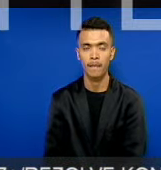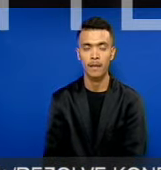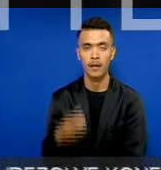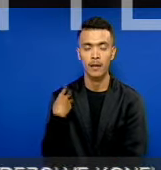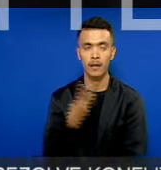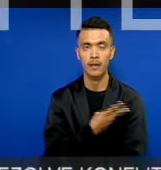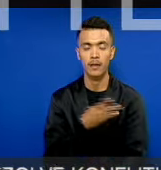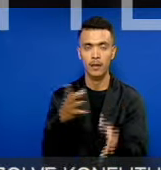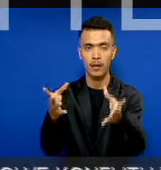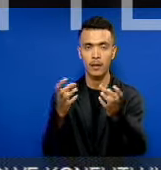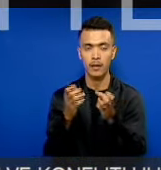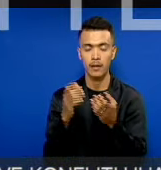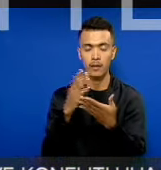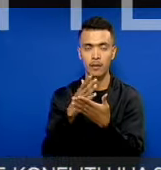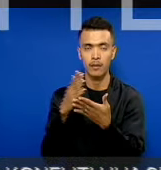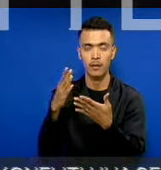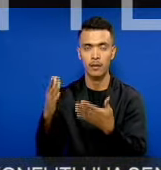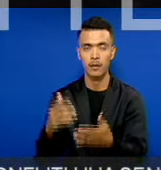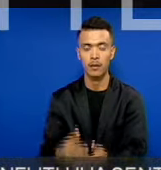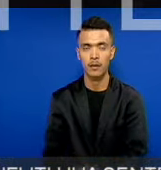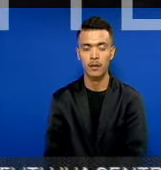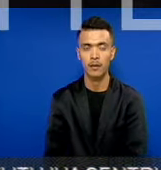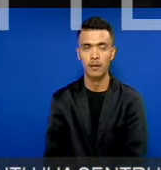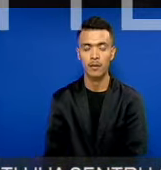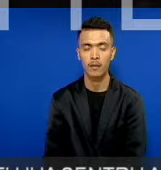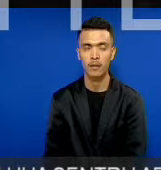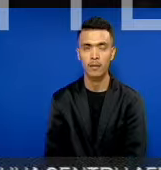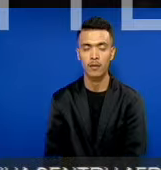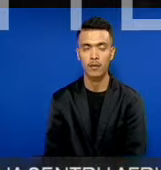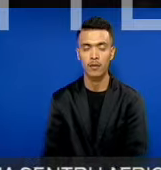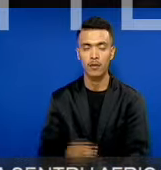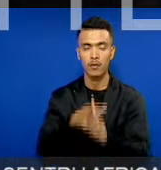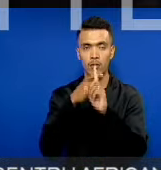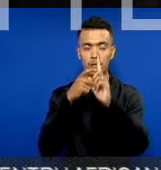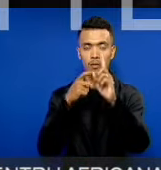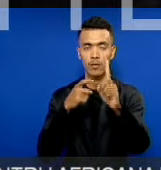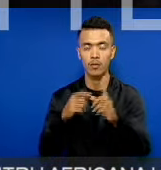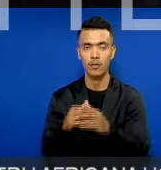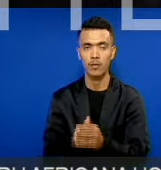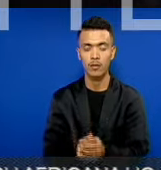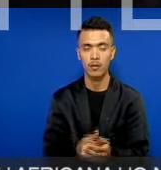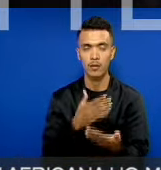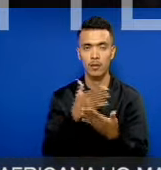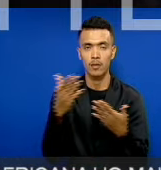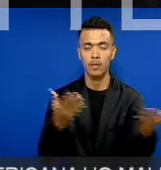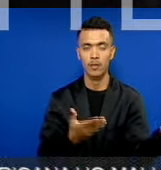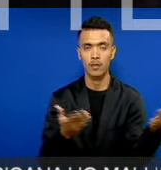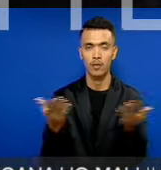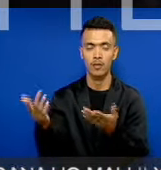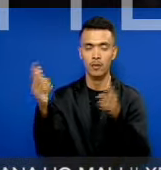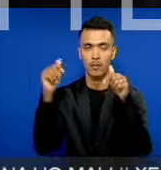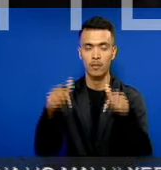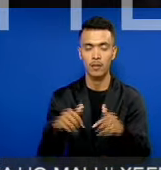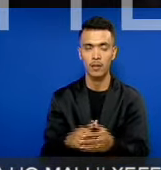malu, ita nudal jovem Timor Wang Roto, itakar promove malu, liu si produto sira nebe ma klori mai.